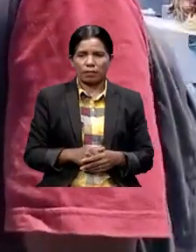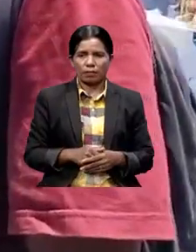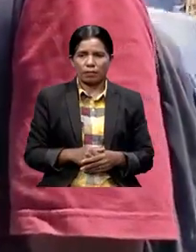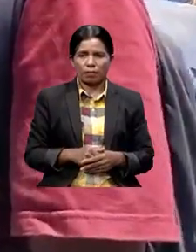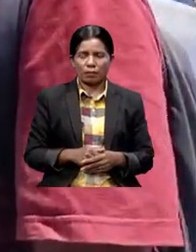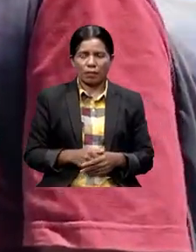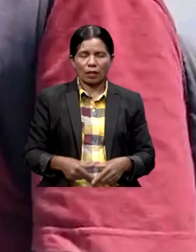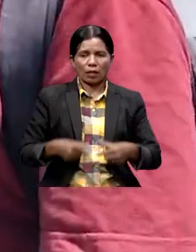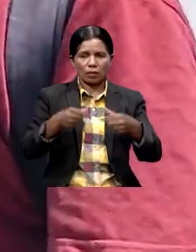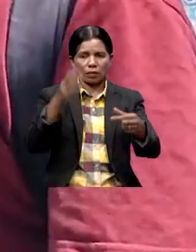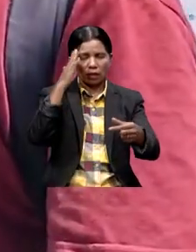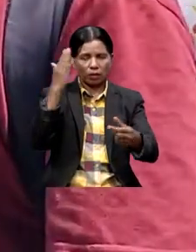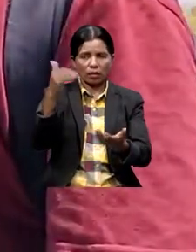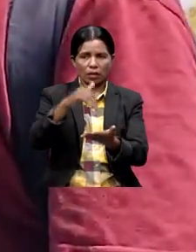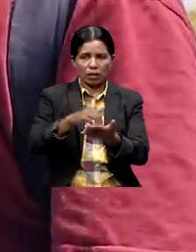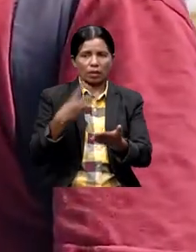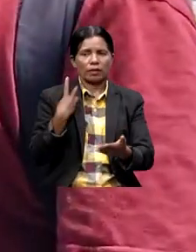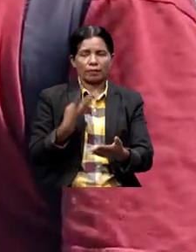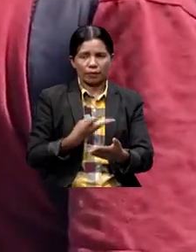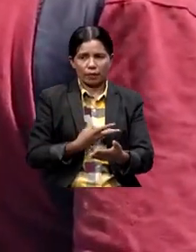Atu kwa noi ikas filipali ba itania